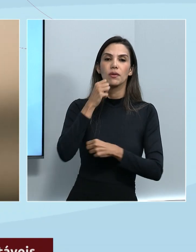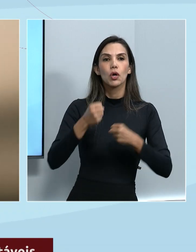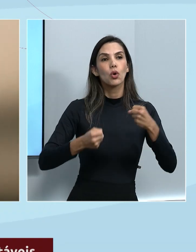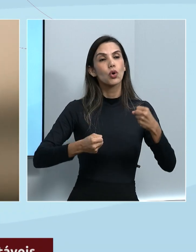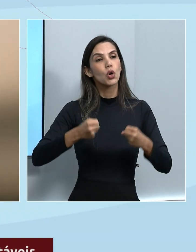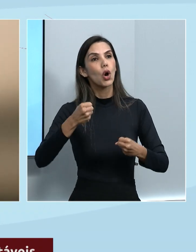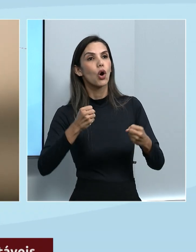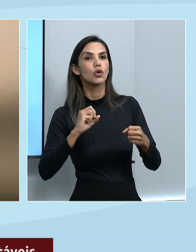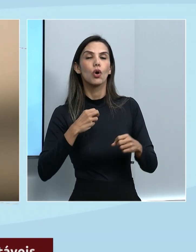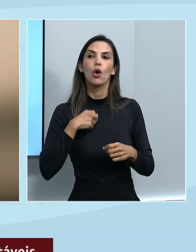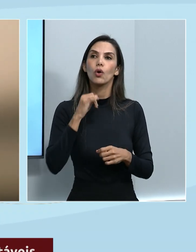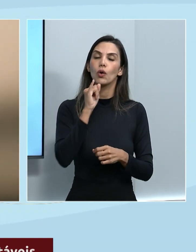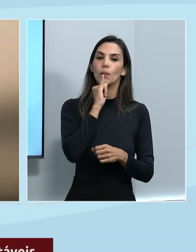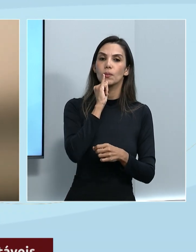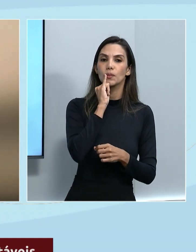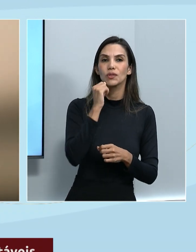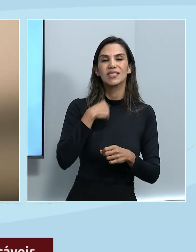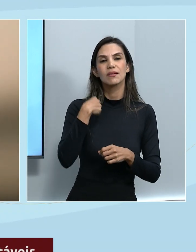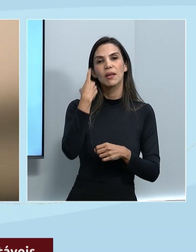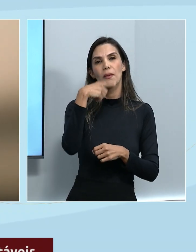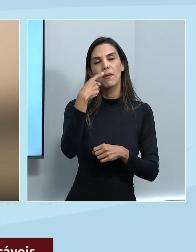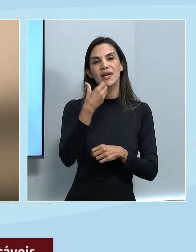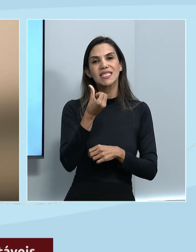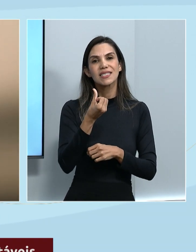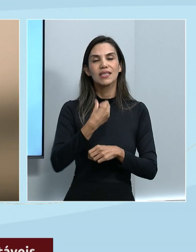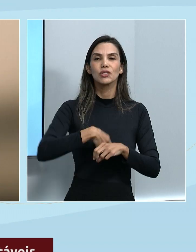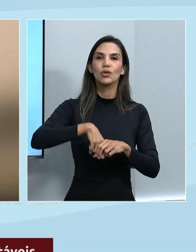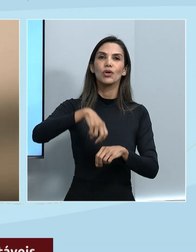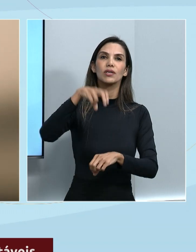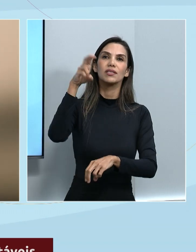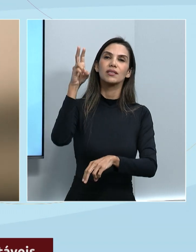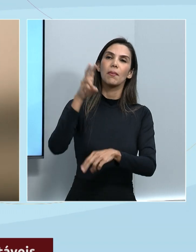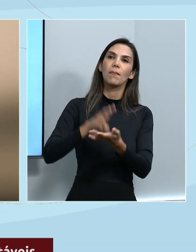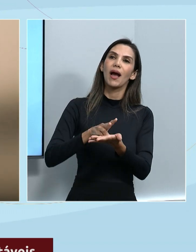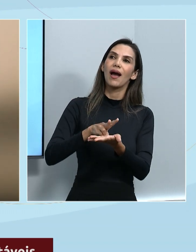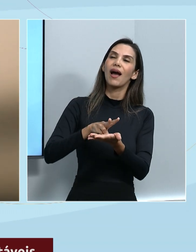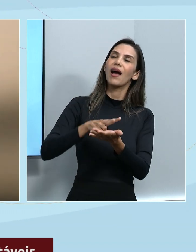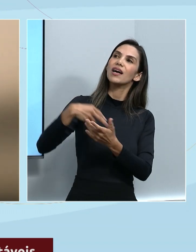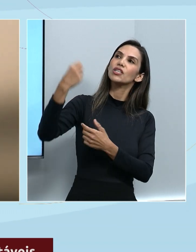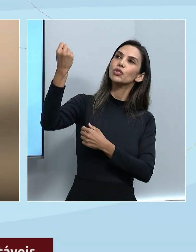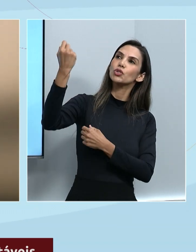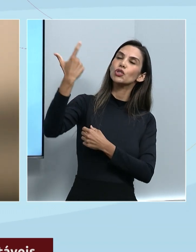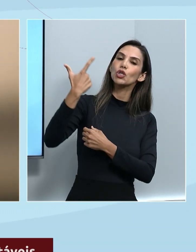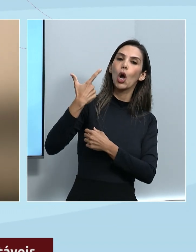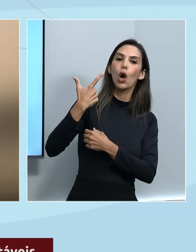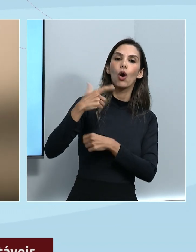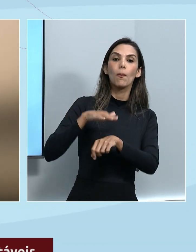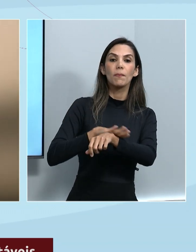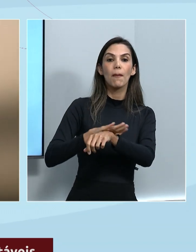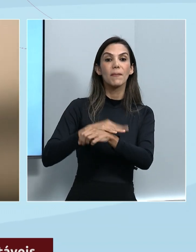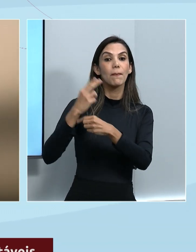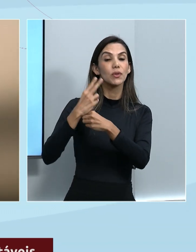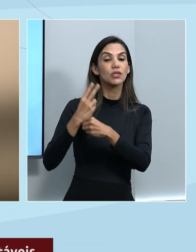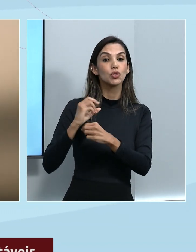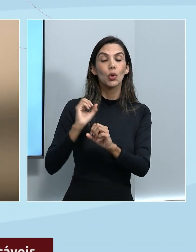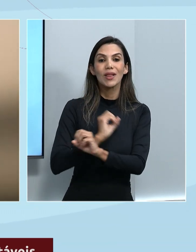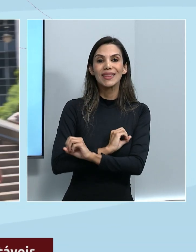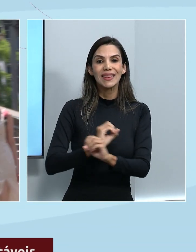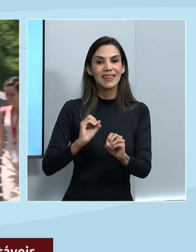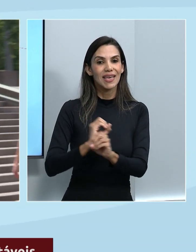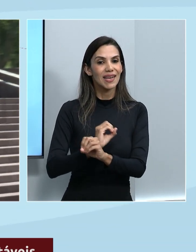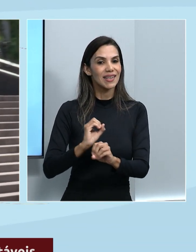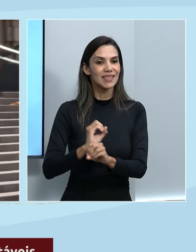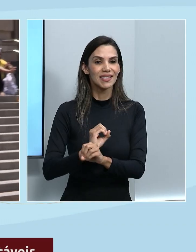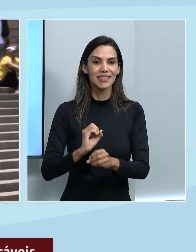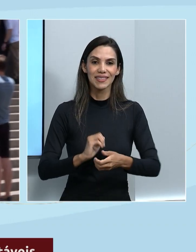dia ele vai na praia e passa 6 horas, né, lá exposto ao sol, e ele não usa o protetor solar, não repassa o protetor solar. Então